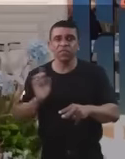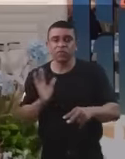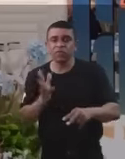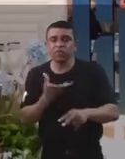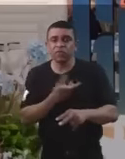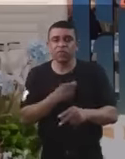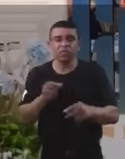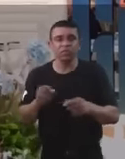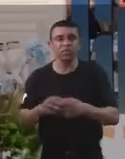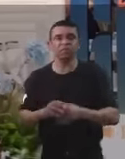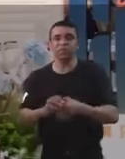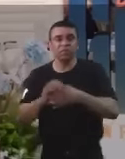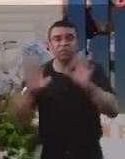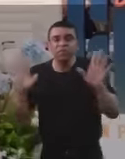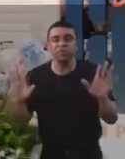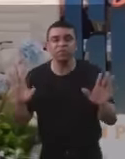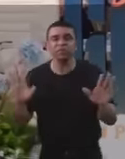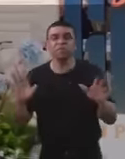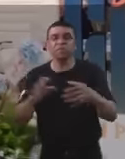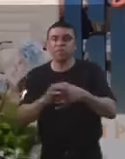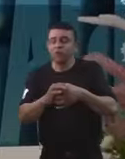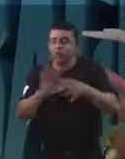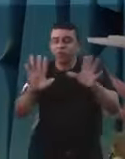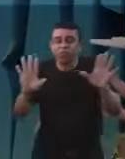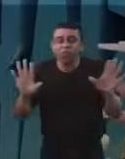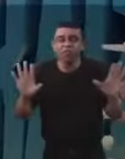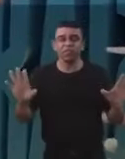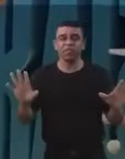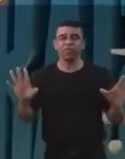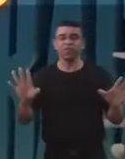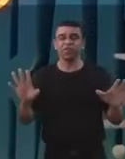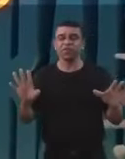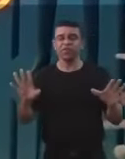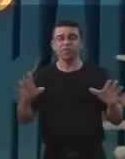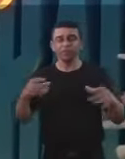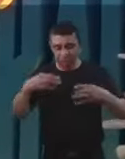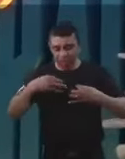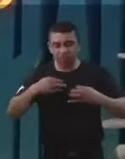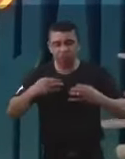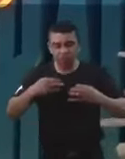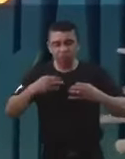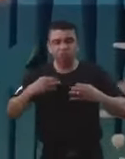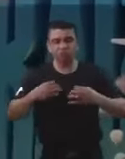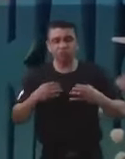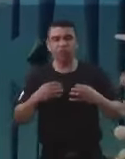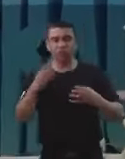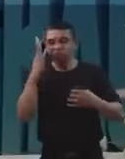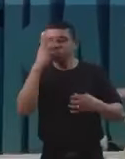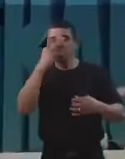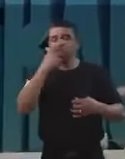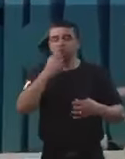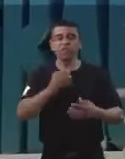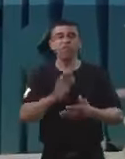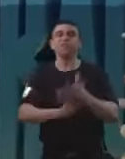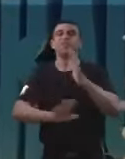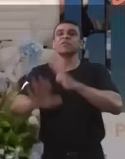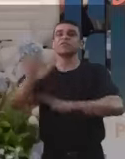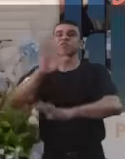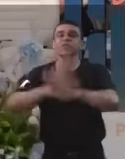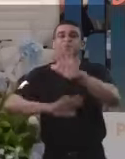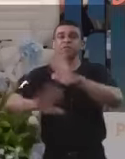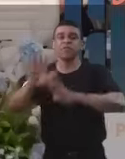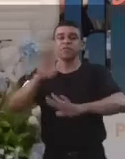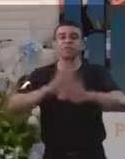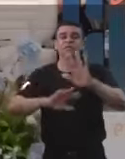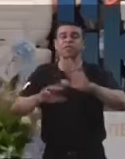O camarada que vivia no cemitério está liberto, vestido, bonitinho, adorador. E a multidão está, meu bicho, Jesus. Irmão,